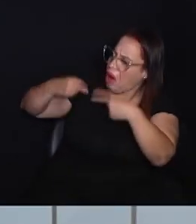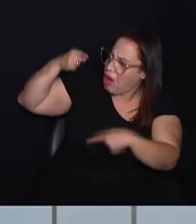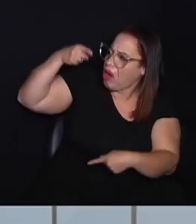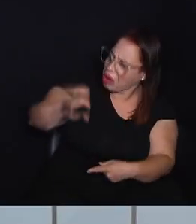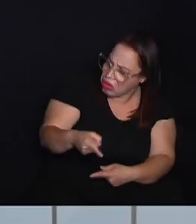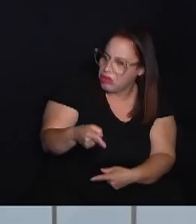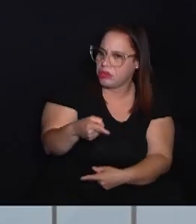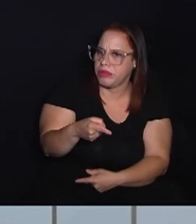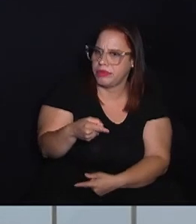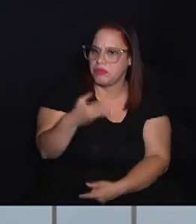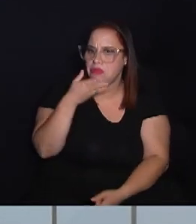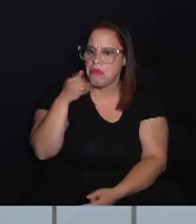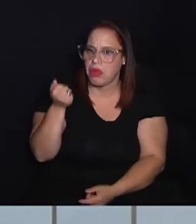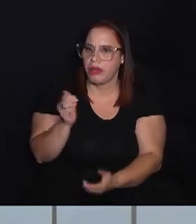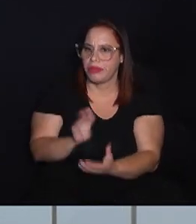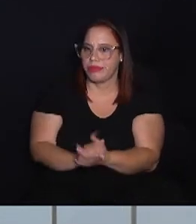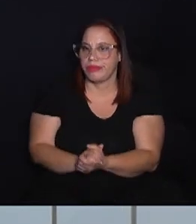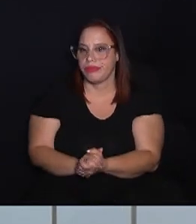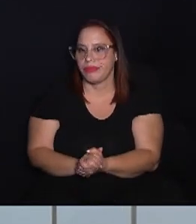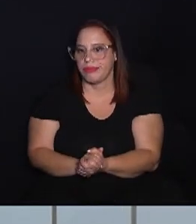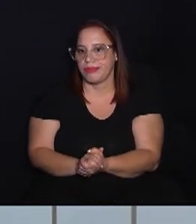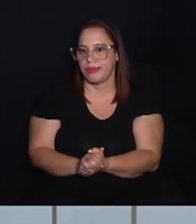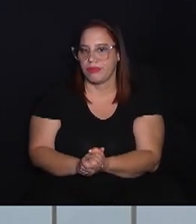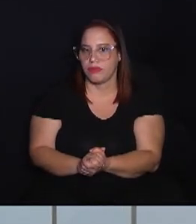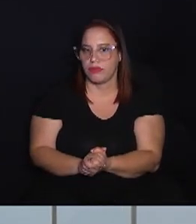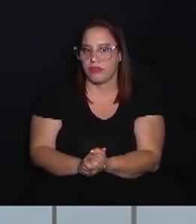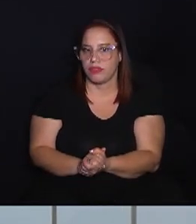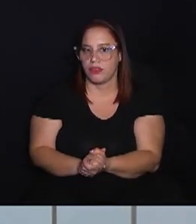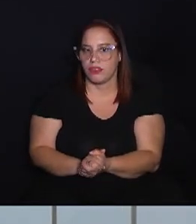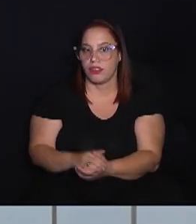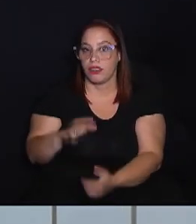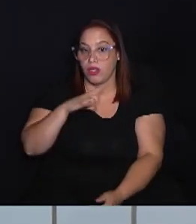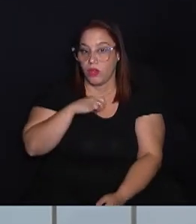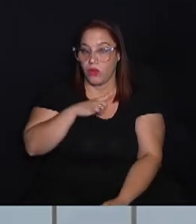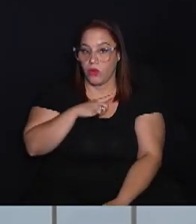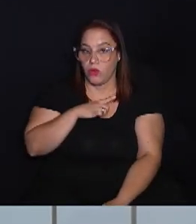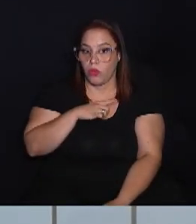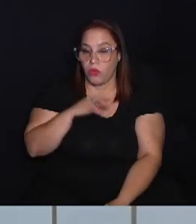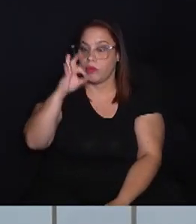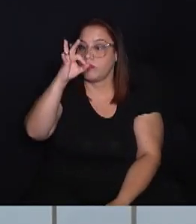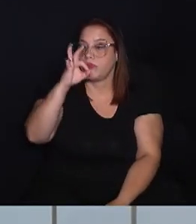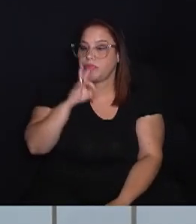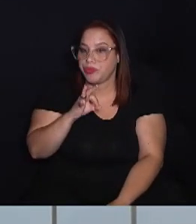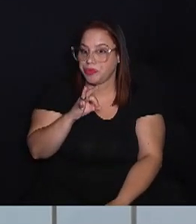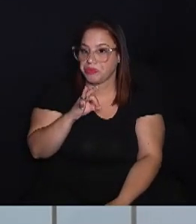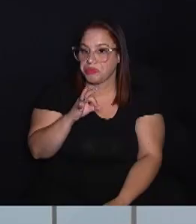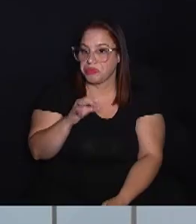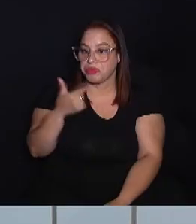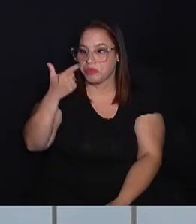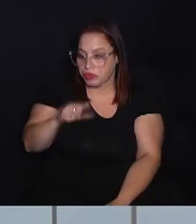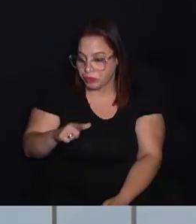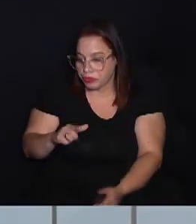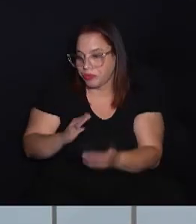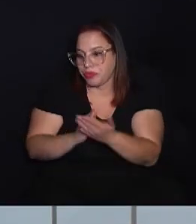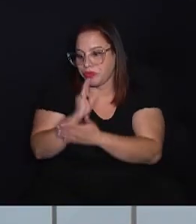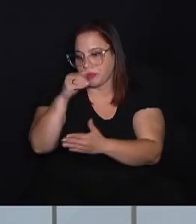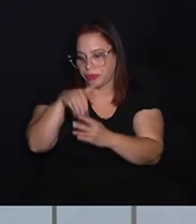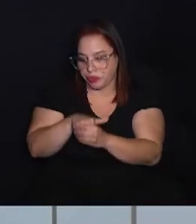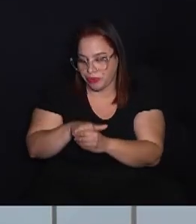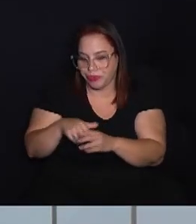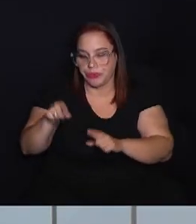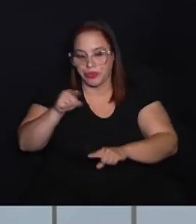agenda mais, né, até o final do ano. Isso mostra que os vereadores têm trabalhado muito, né? Eu acho que têm procurado